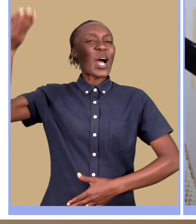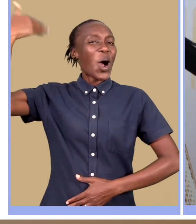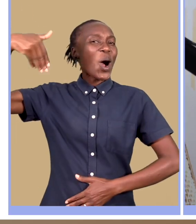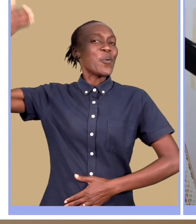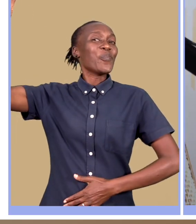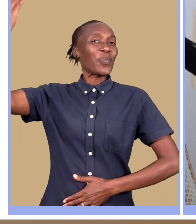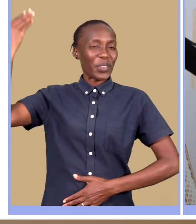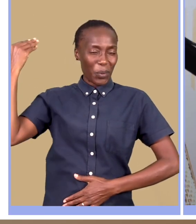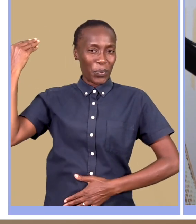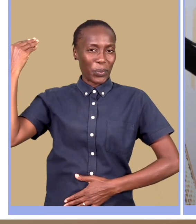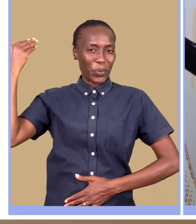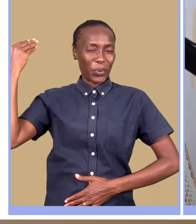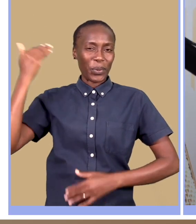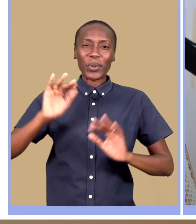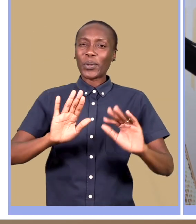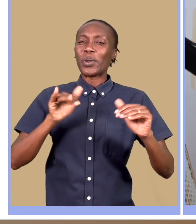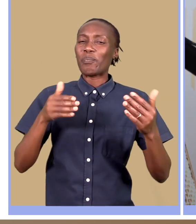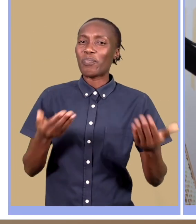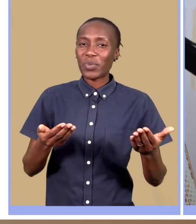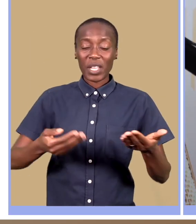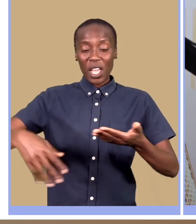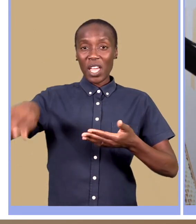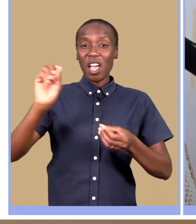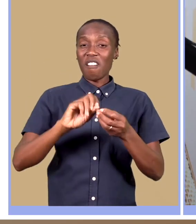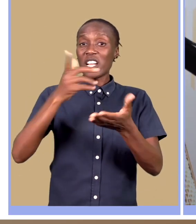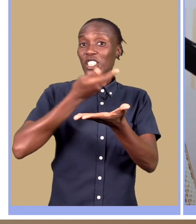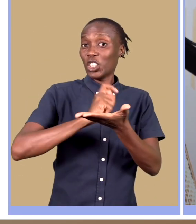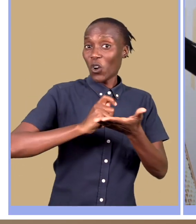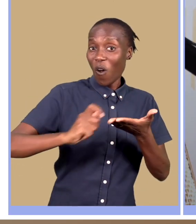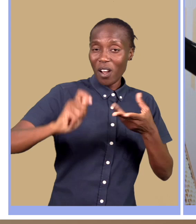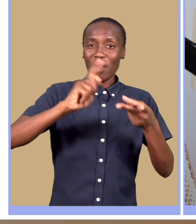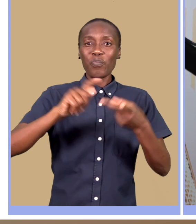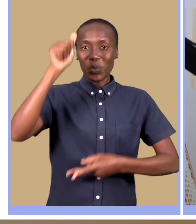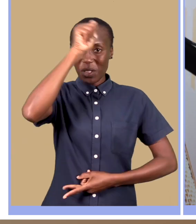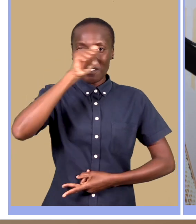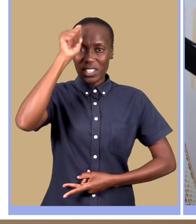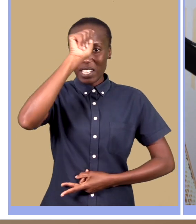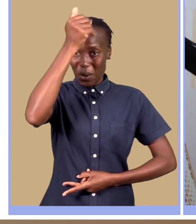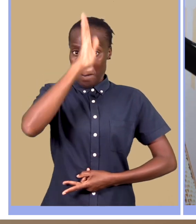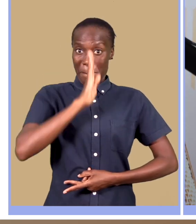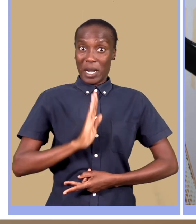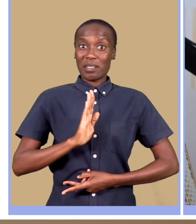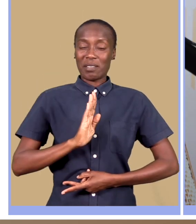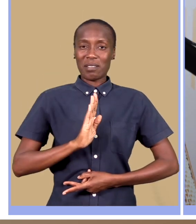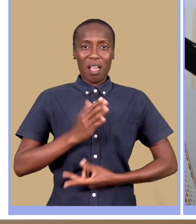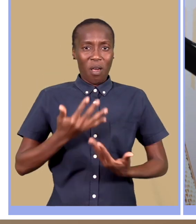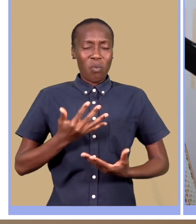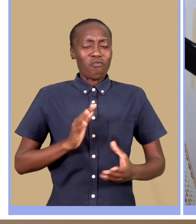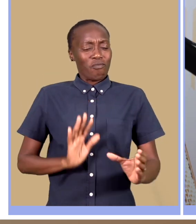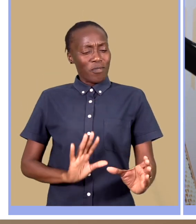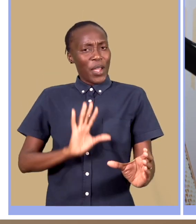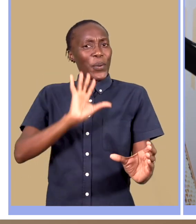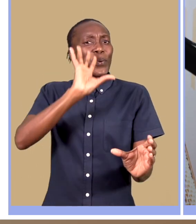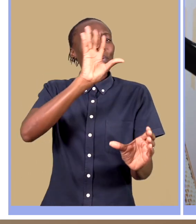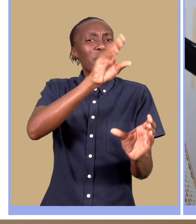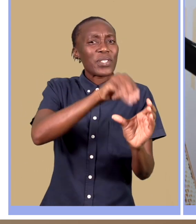tempo. E, digamos, escolas e universidades brasileiras tendem a ser